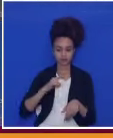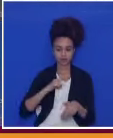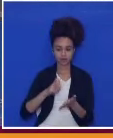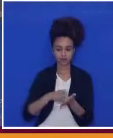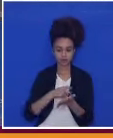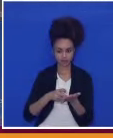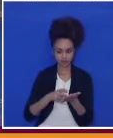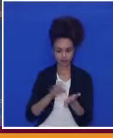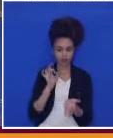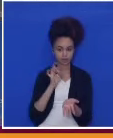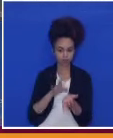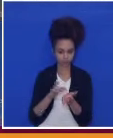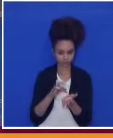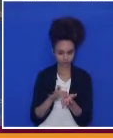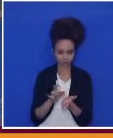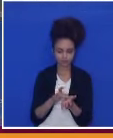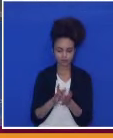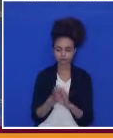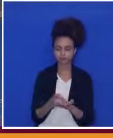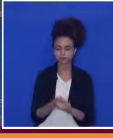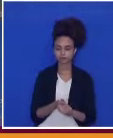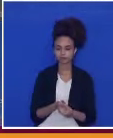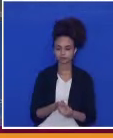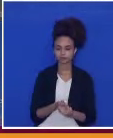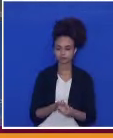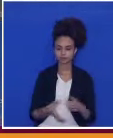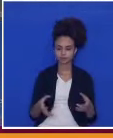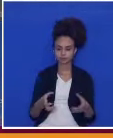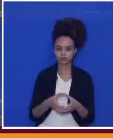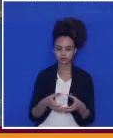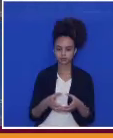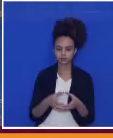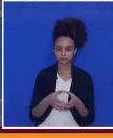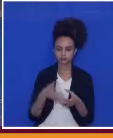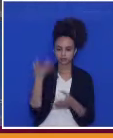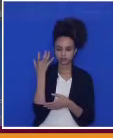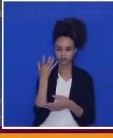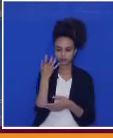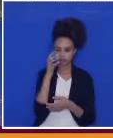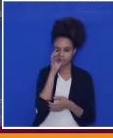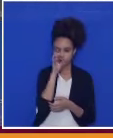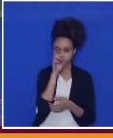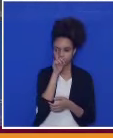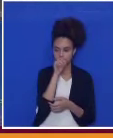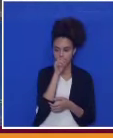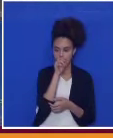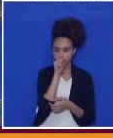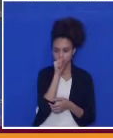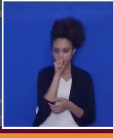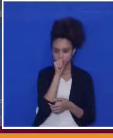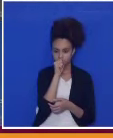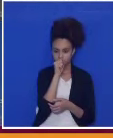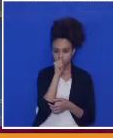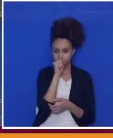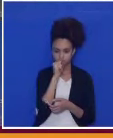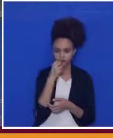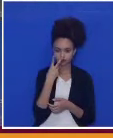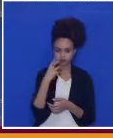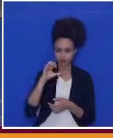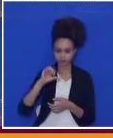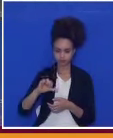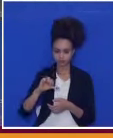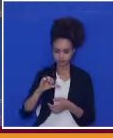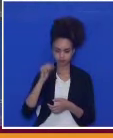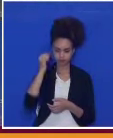Fácil. Bola laranja, número 29. Laranja, 29. As apostas para a Mega